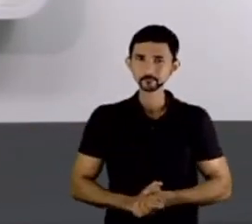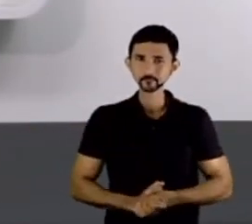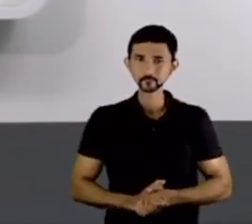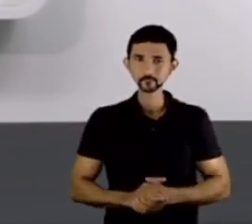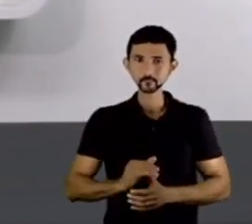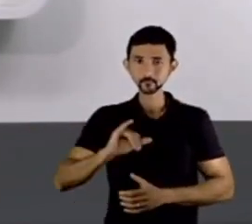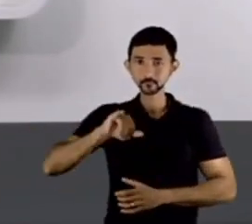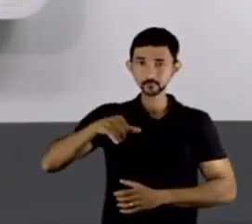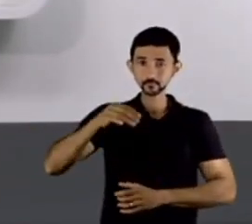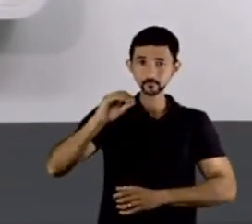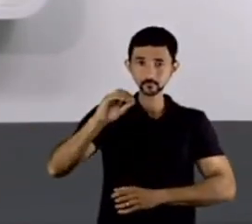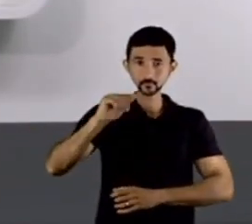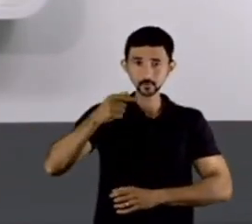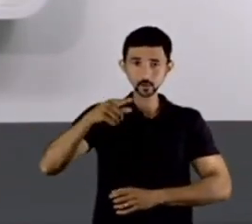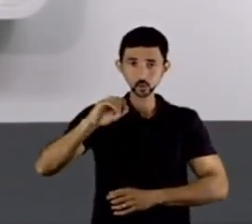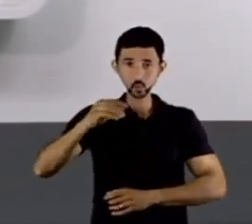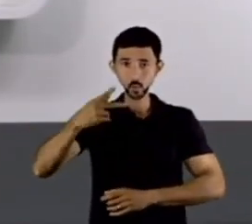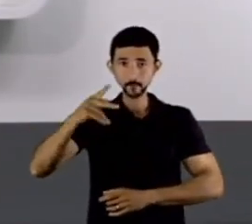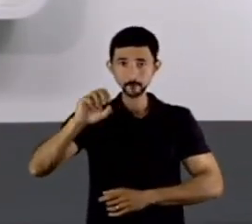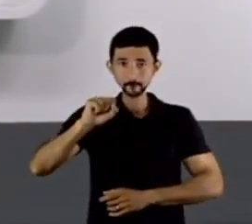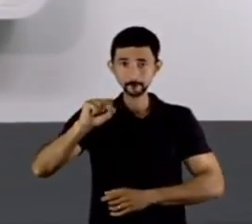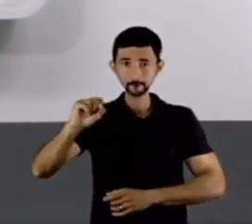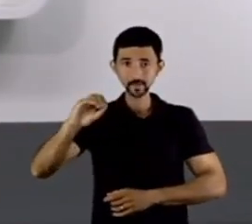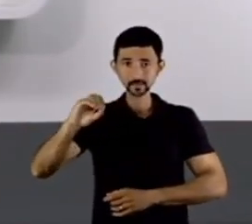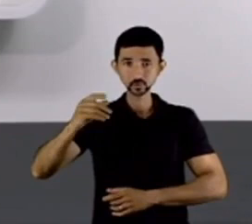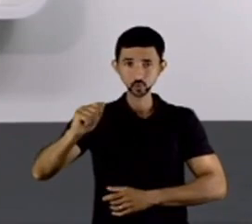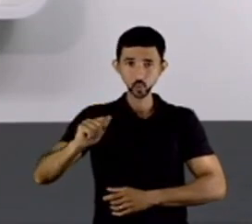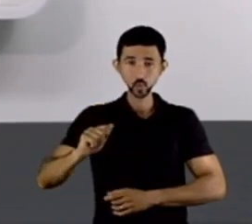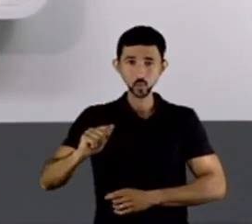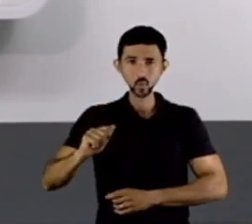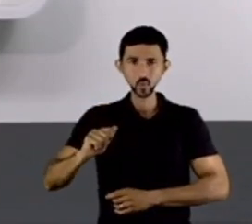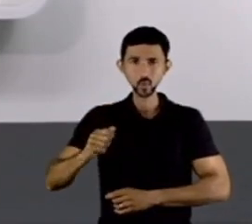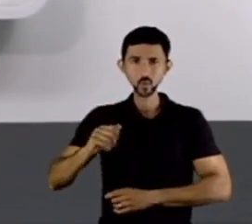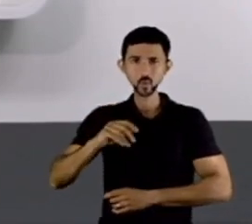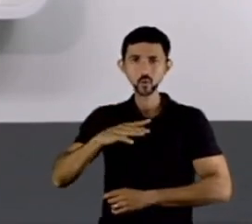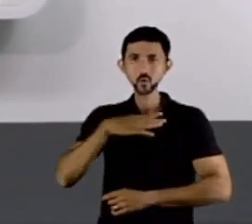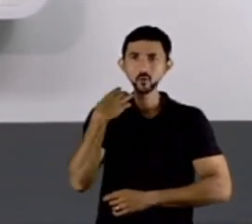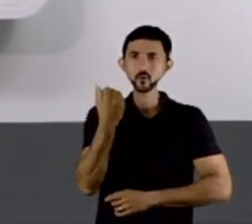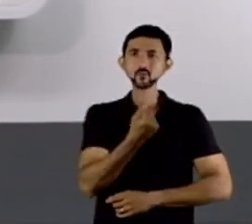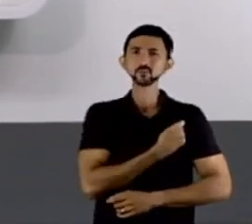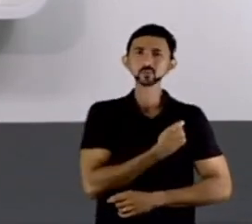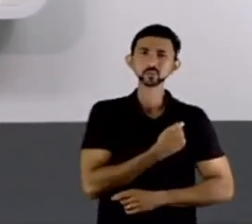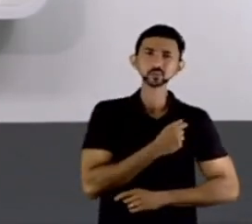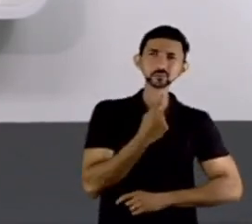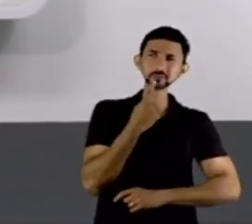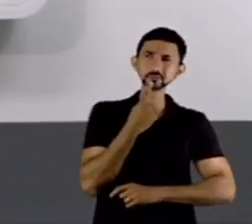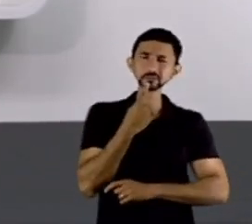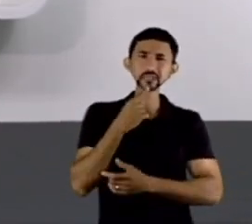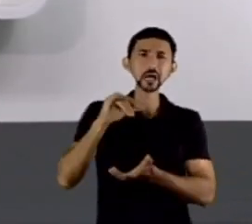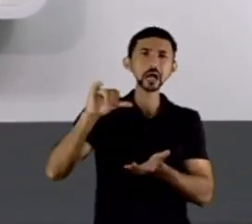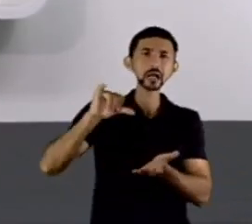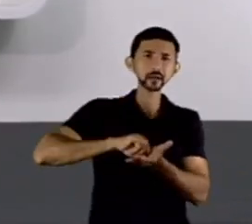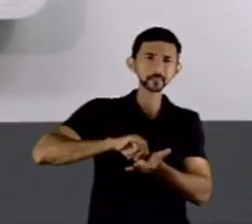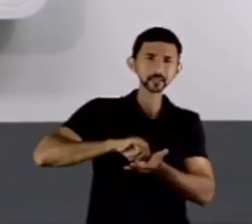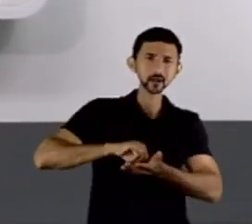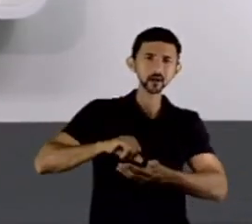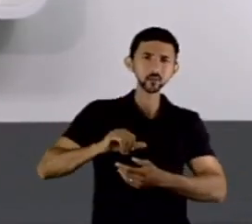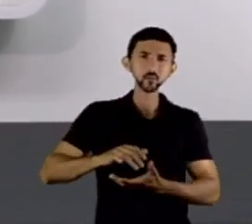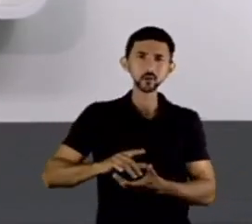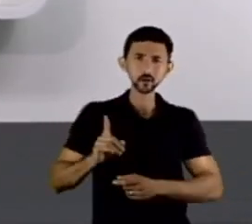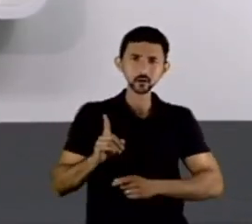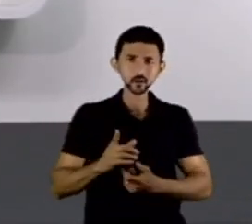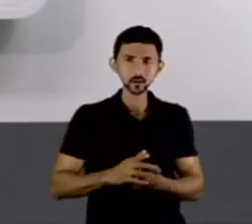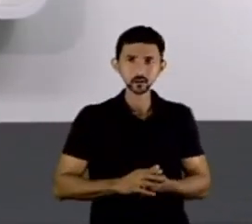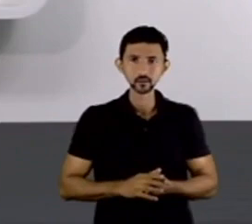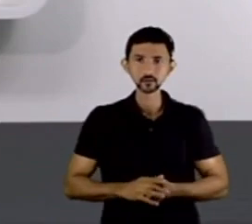assassinado, tá? João Pessoa, quem fala assim, mas João Pessoa não é a capital lá da... Exatamente, tá?